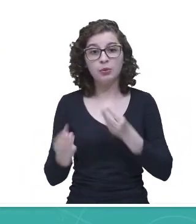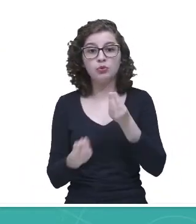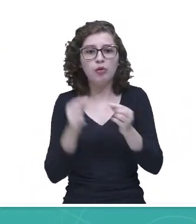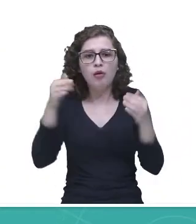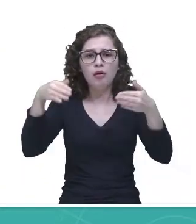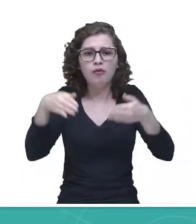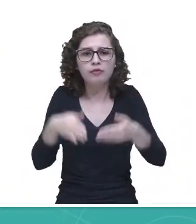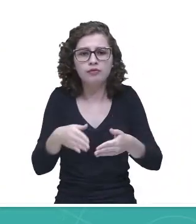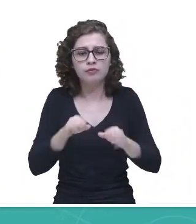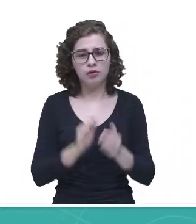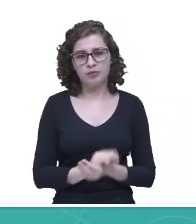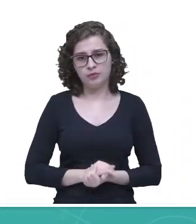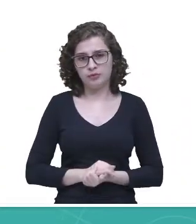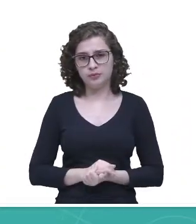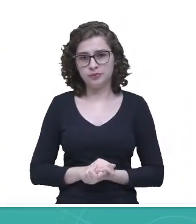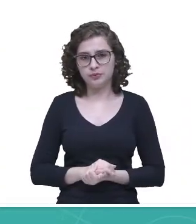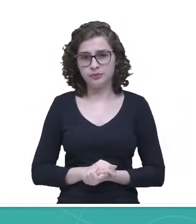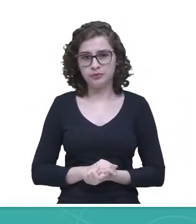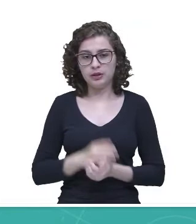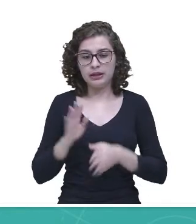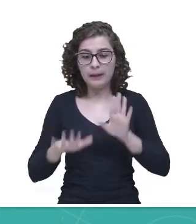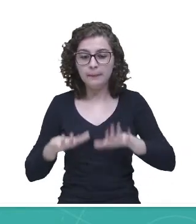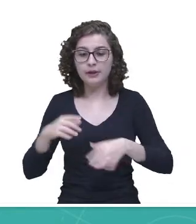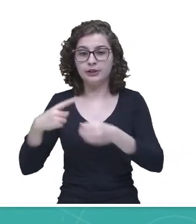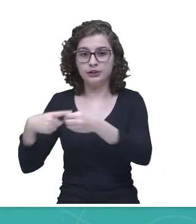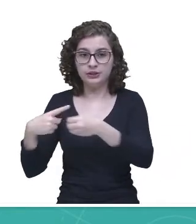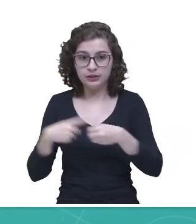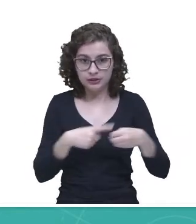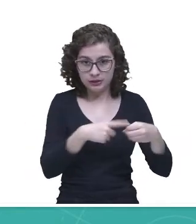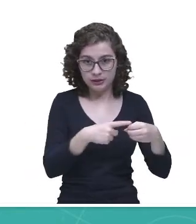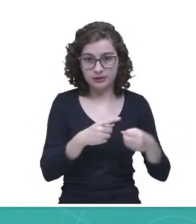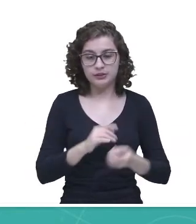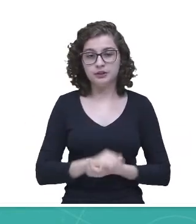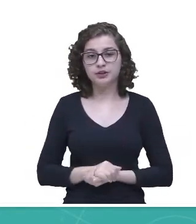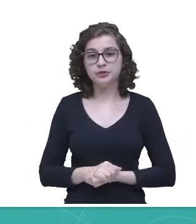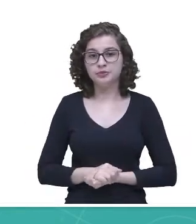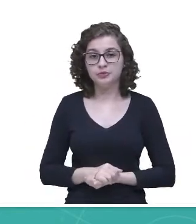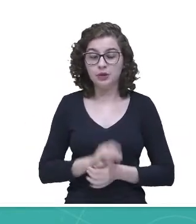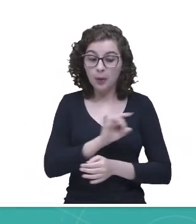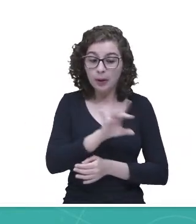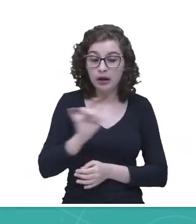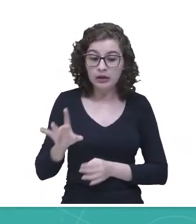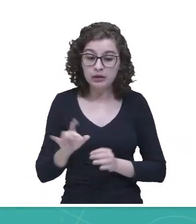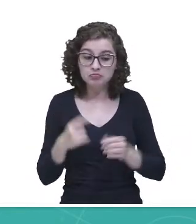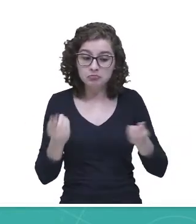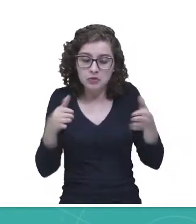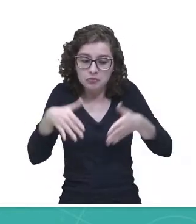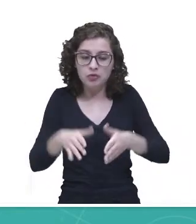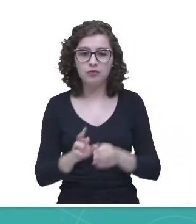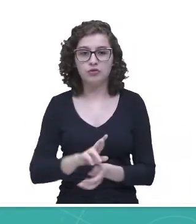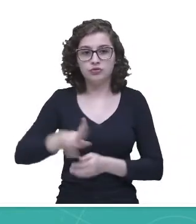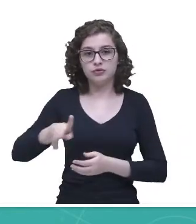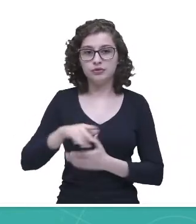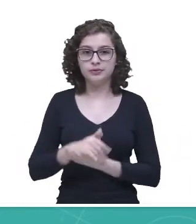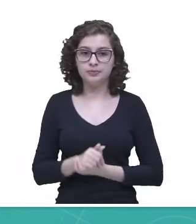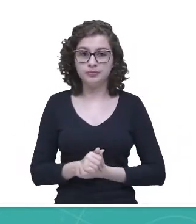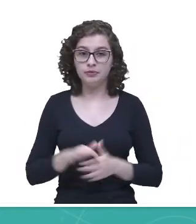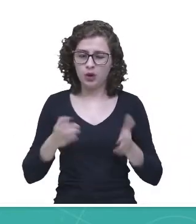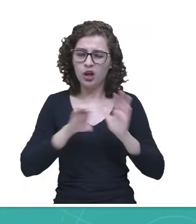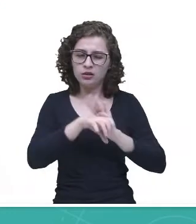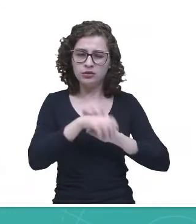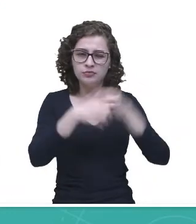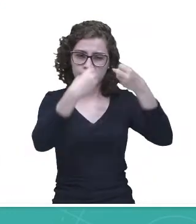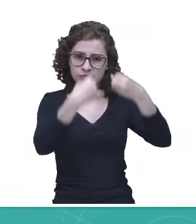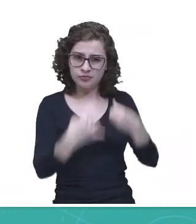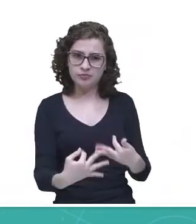de cada cidade possui, né? Então, cada uma das cidades ela possui aí uma função. Nesse conceito que a gente acabou